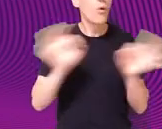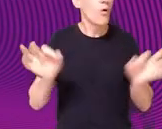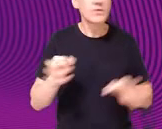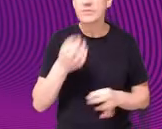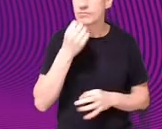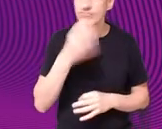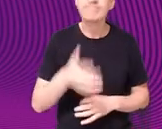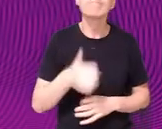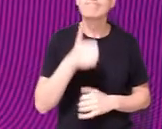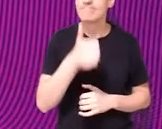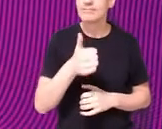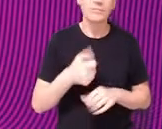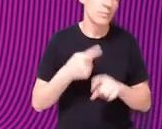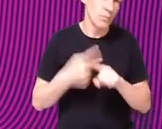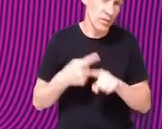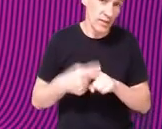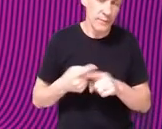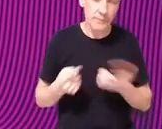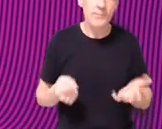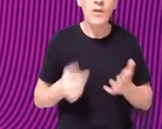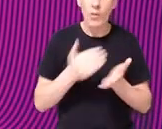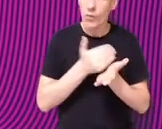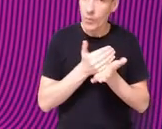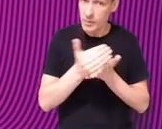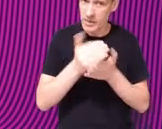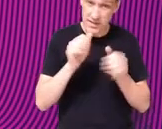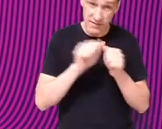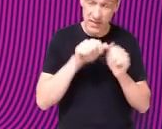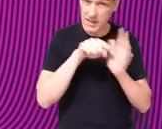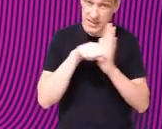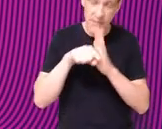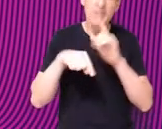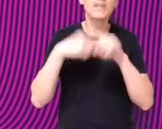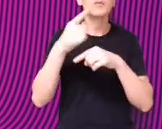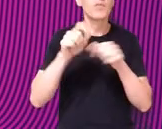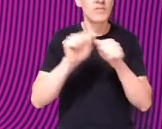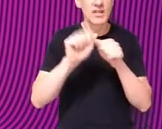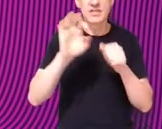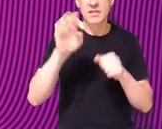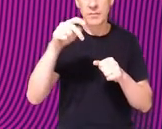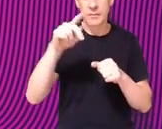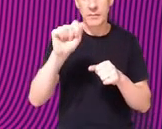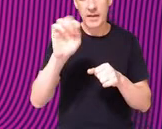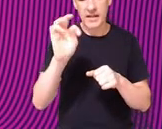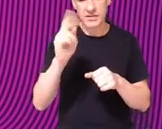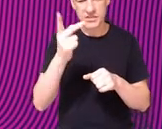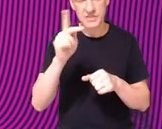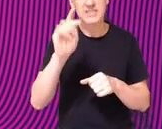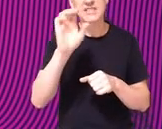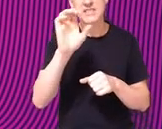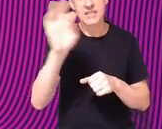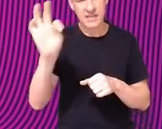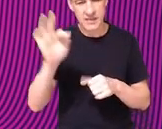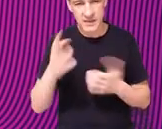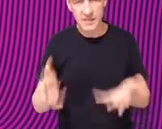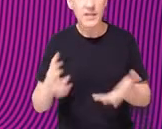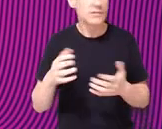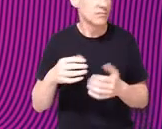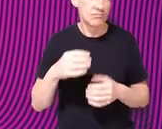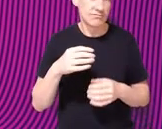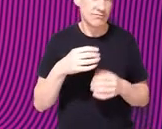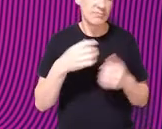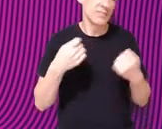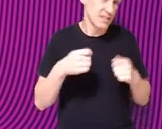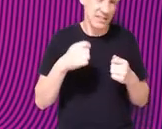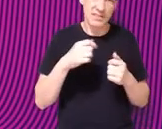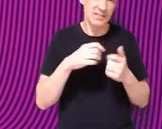dos exames iniciais, a gente passou para o PET-CT, a gente não faz isso de forma habitual, e a partir do PET-CT se